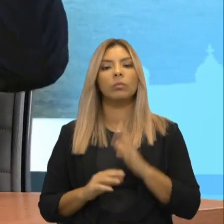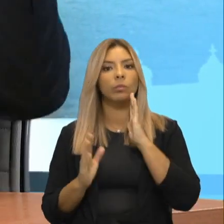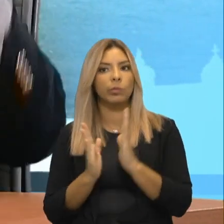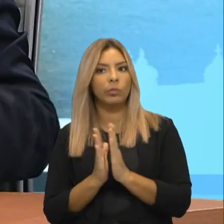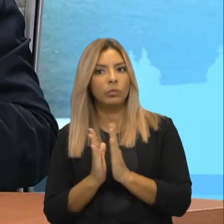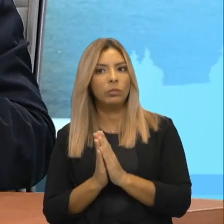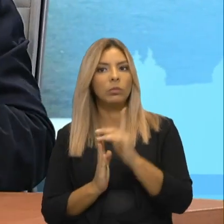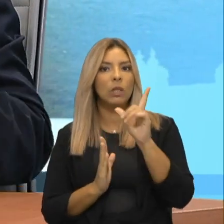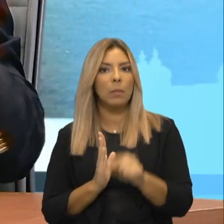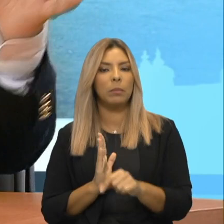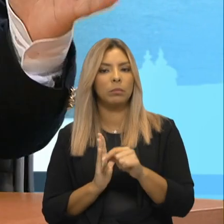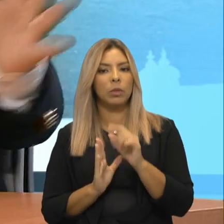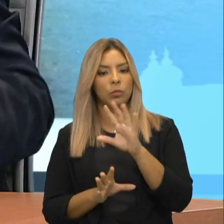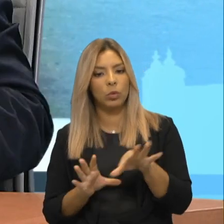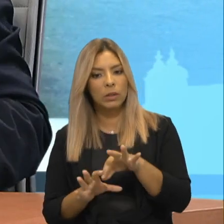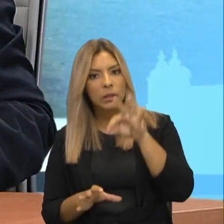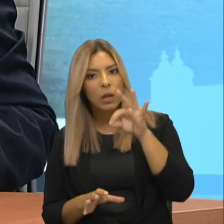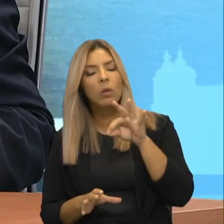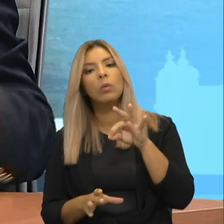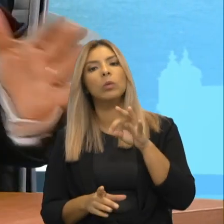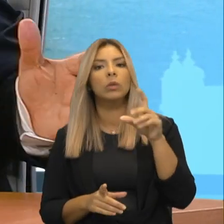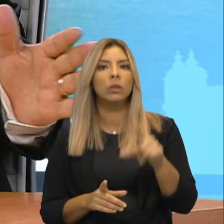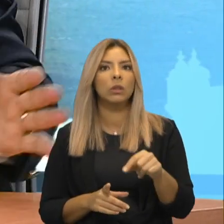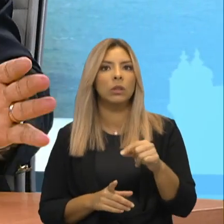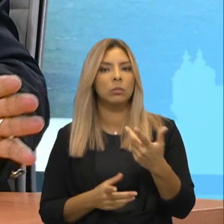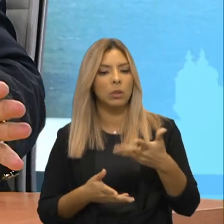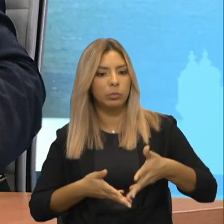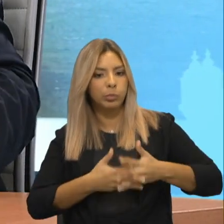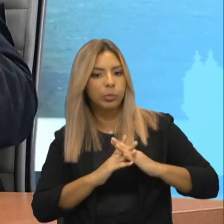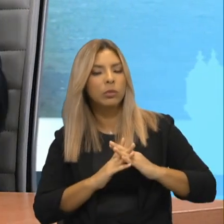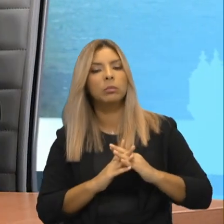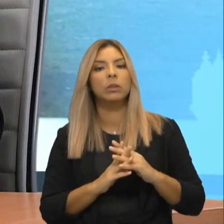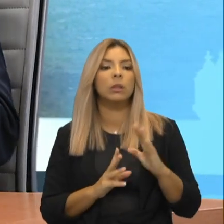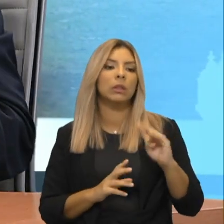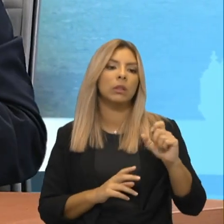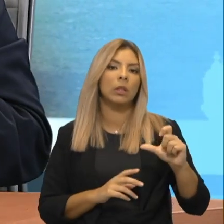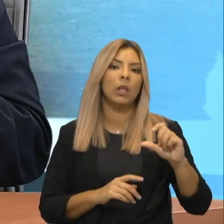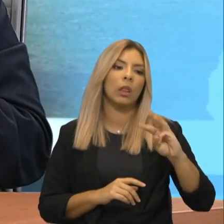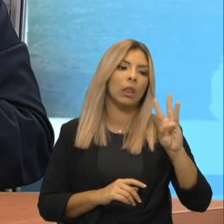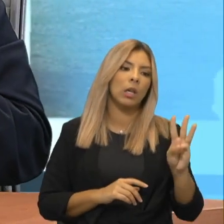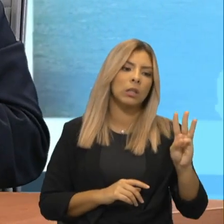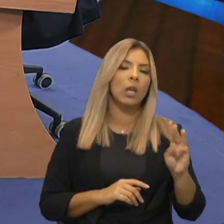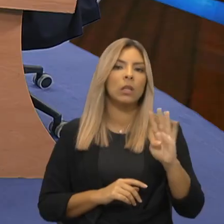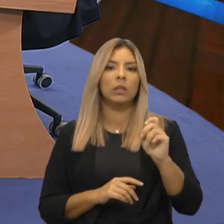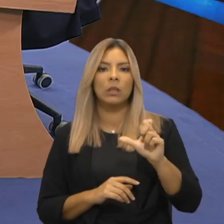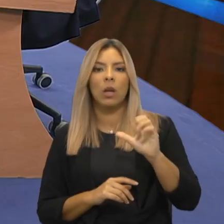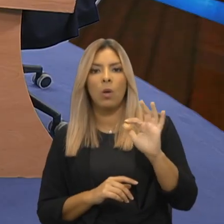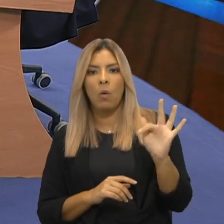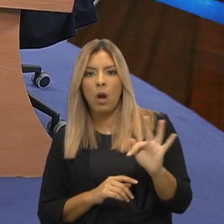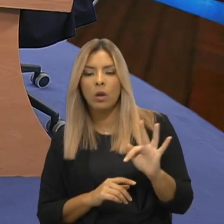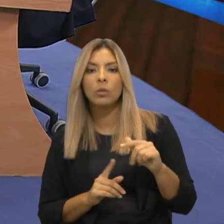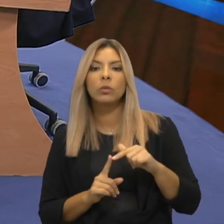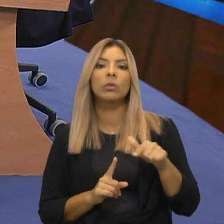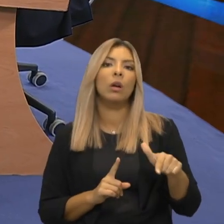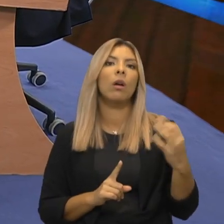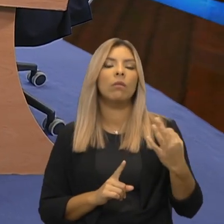sua fundação, as primeiras fundações do monaquismo no século III e IV. As ordens e congregações religiosas têm